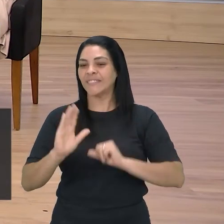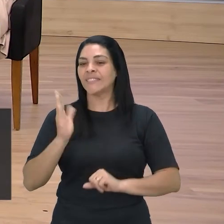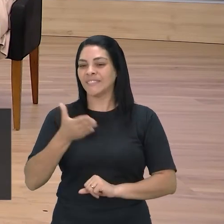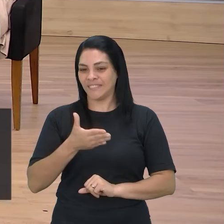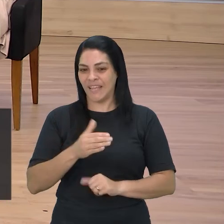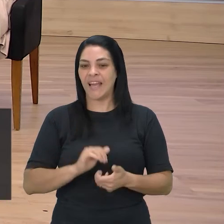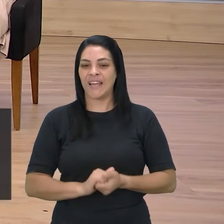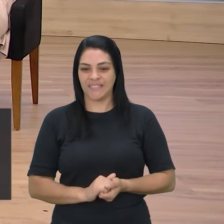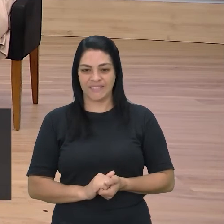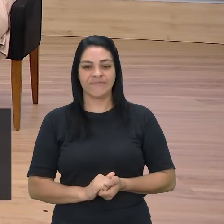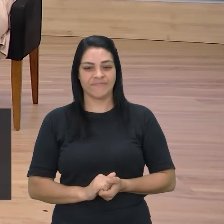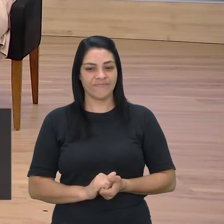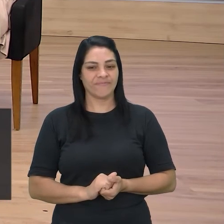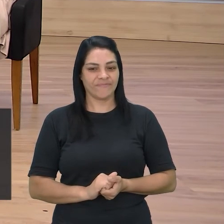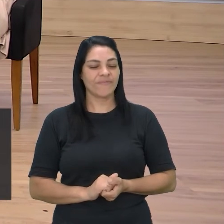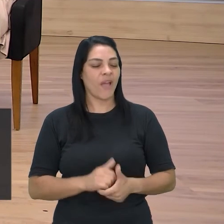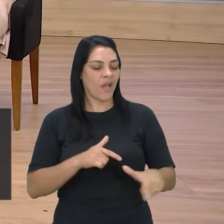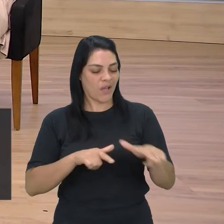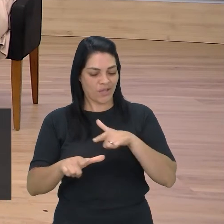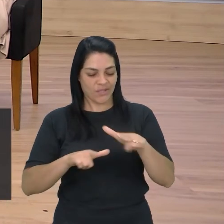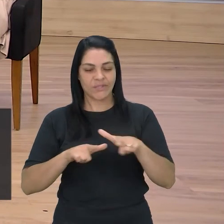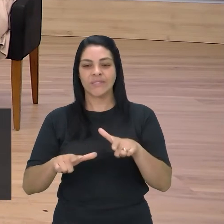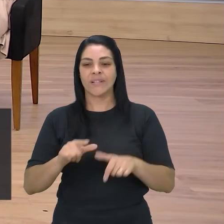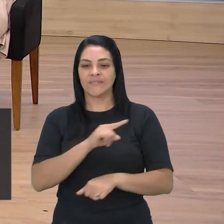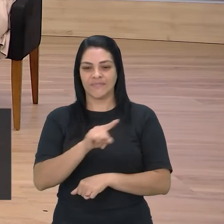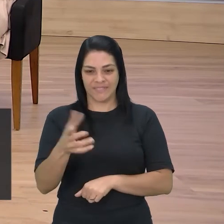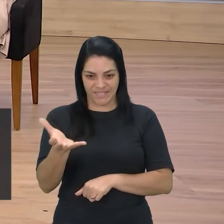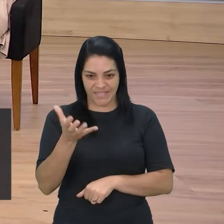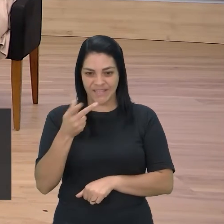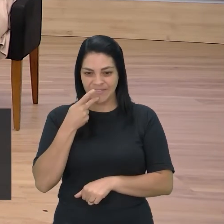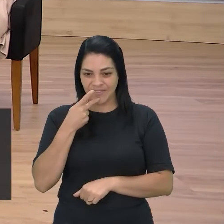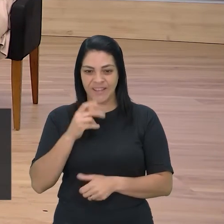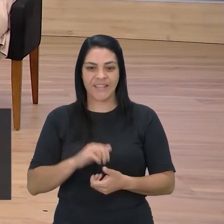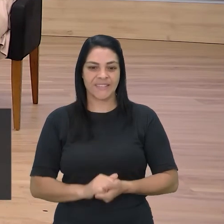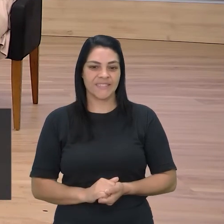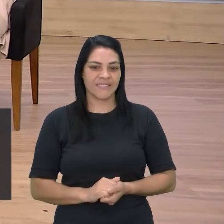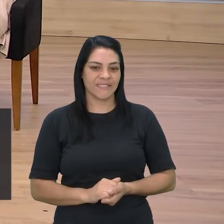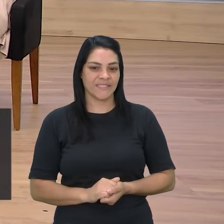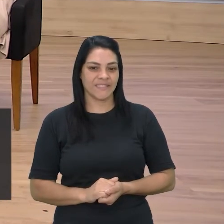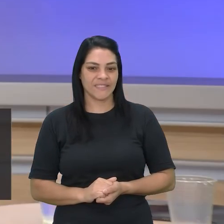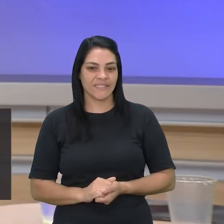nível nacional o trabalho. Você quer comentar um pouquinho isso?